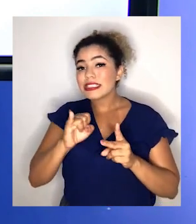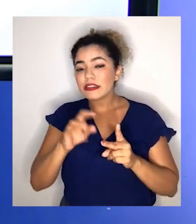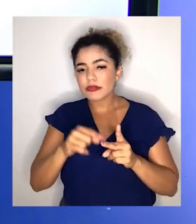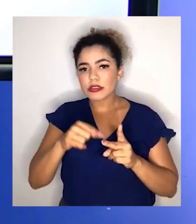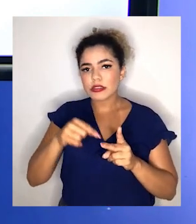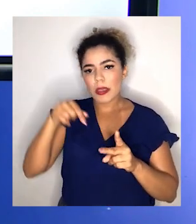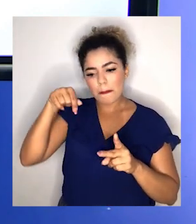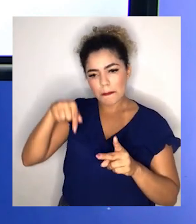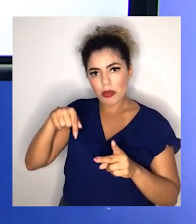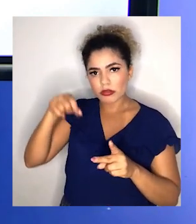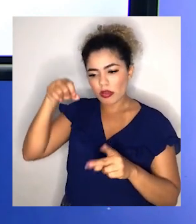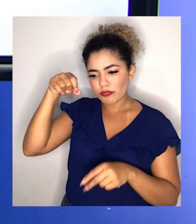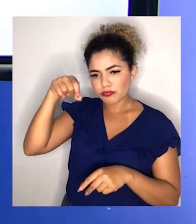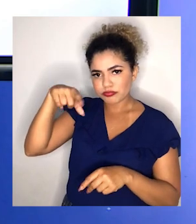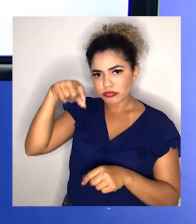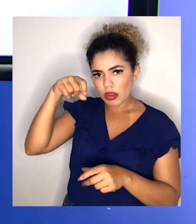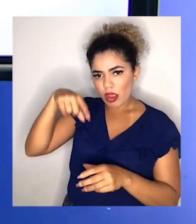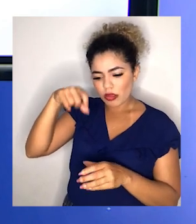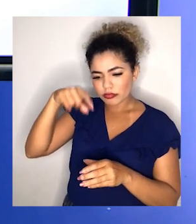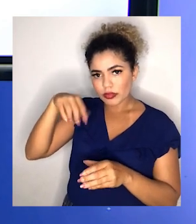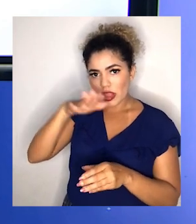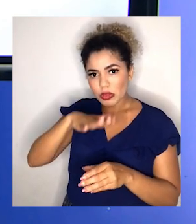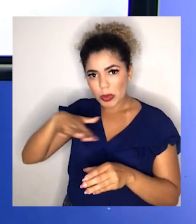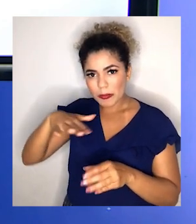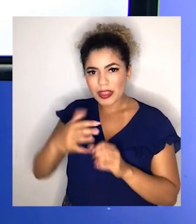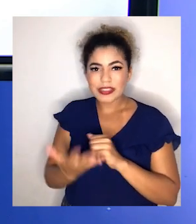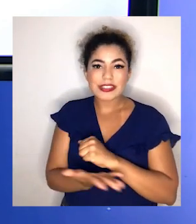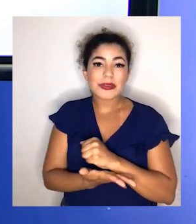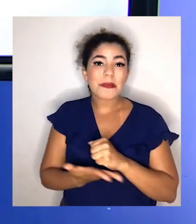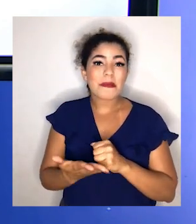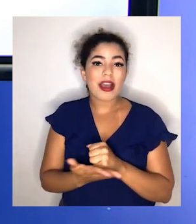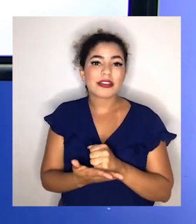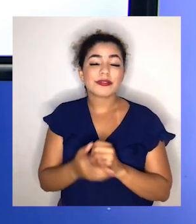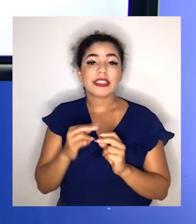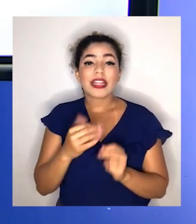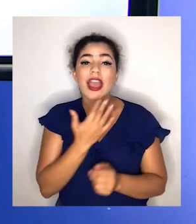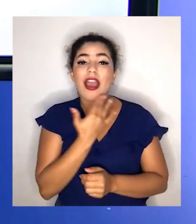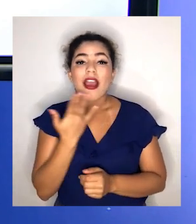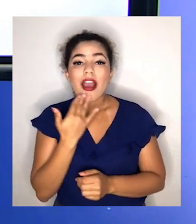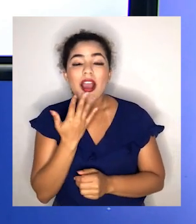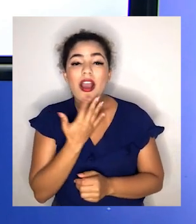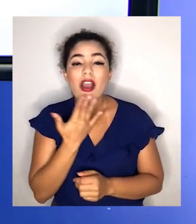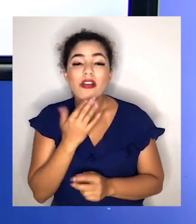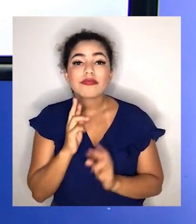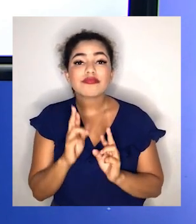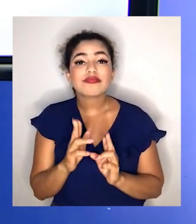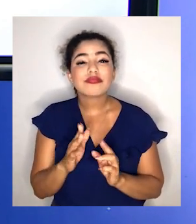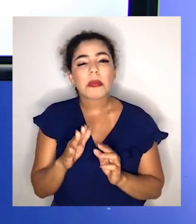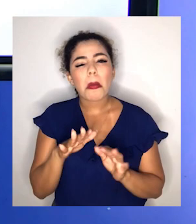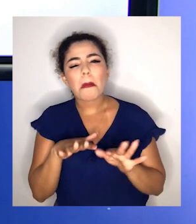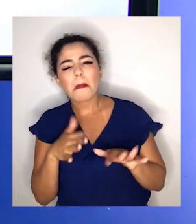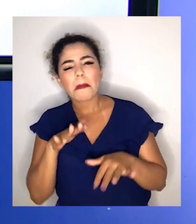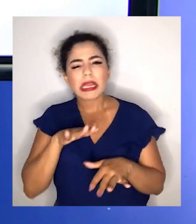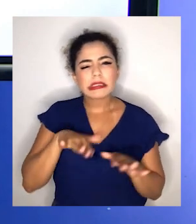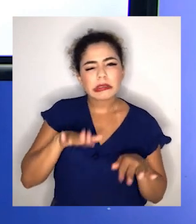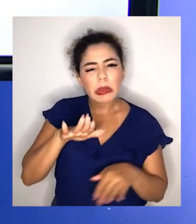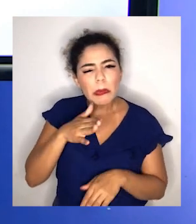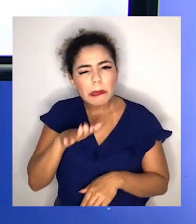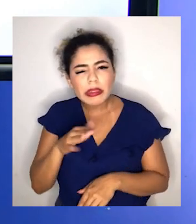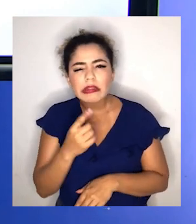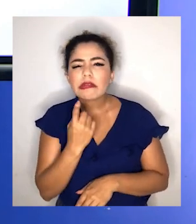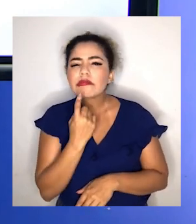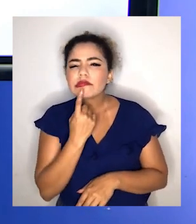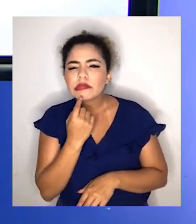você mergulha ela, se você coloca as gotinhas no ambiente básico, no meio básico, você tem a solução se tornando levemente